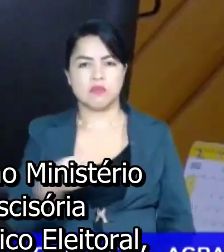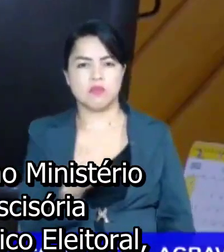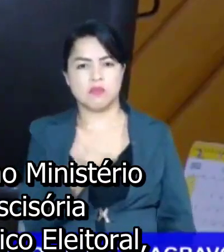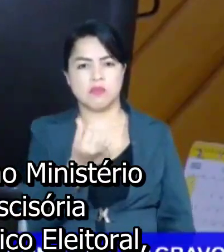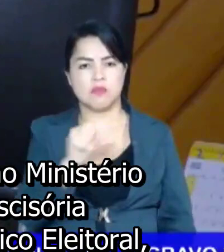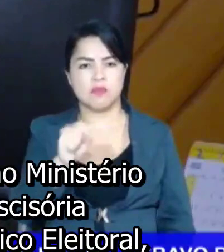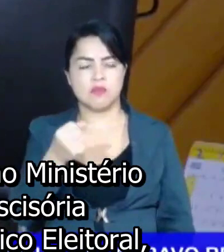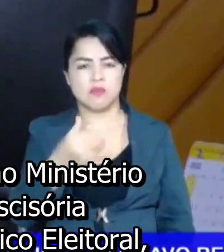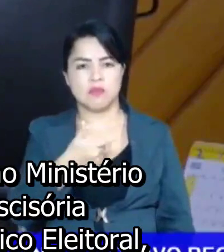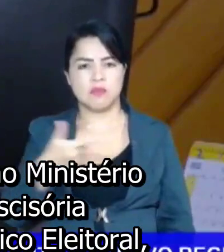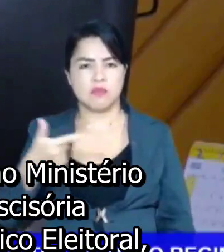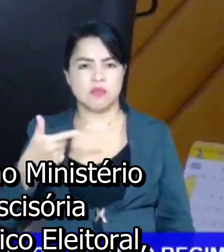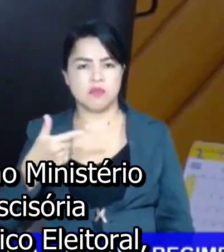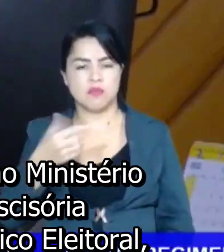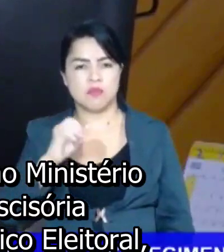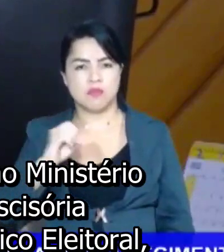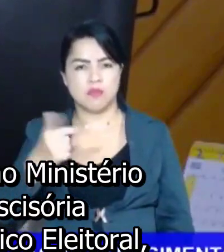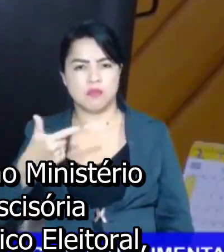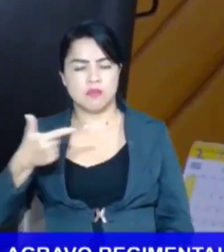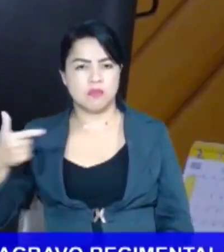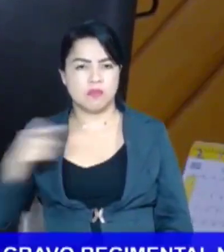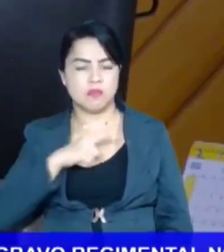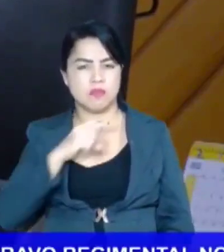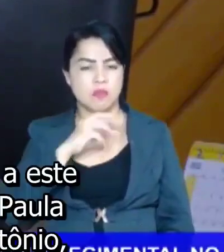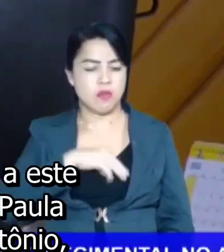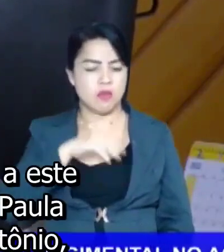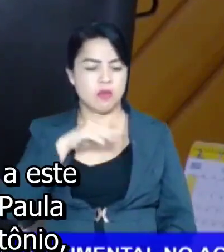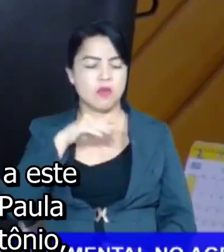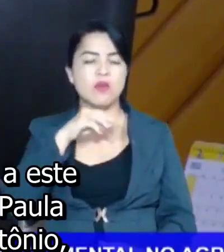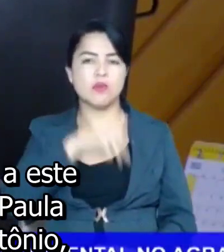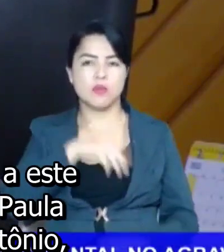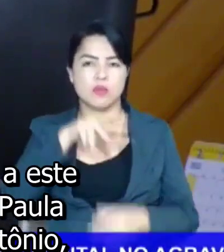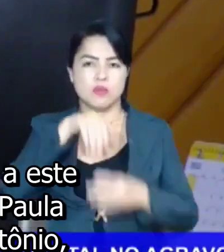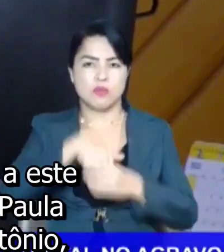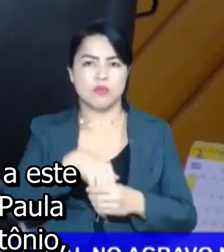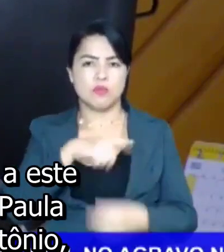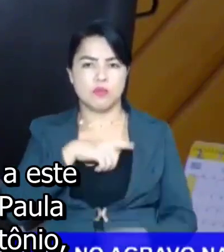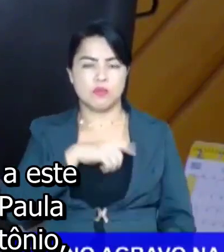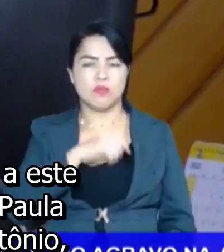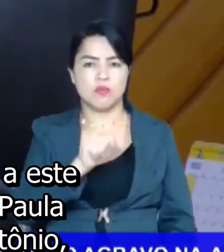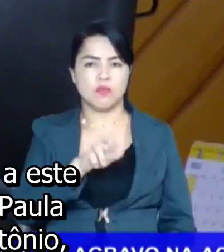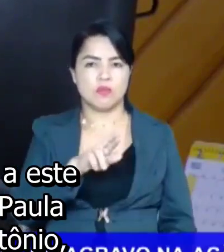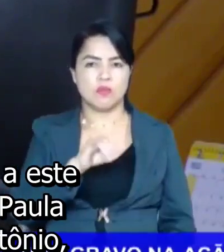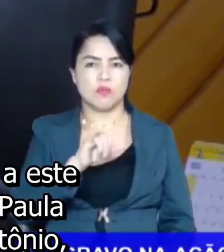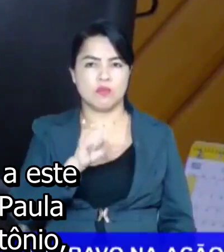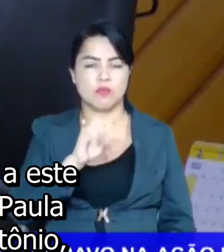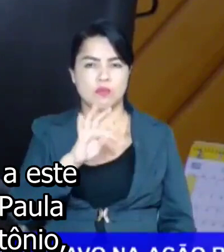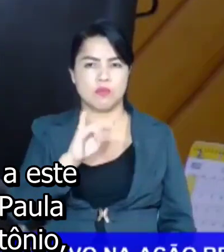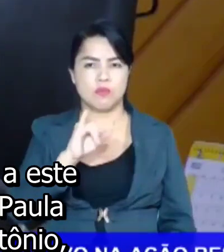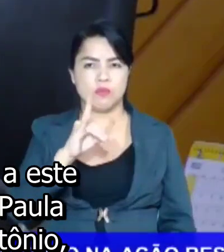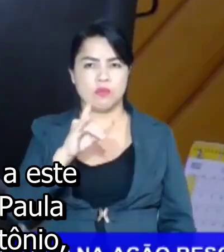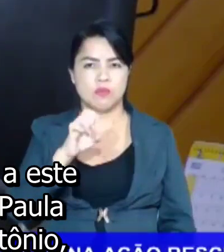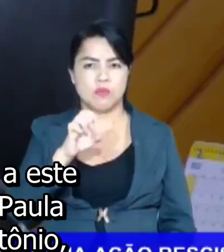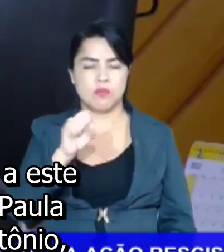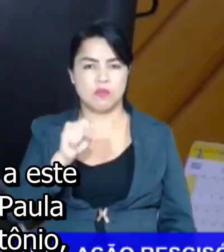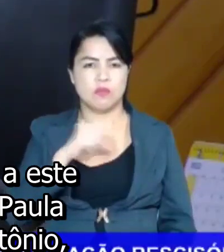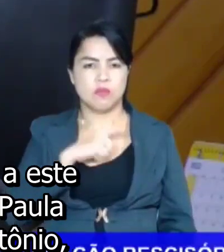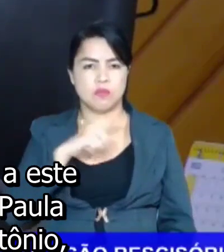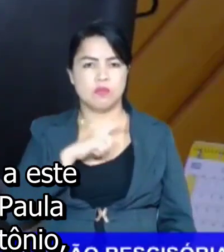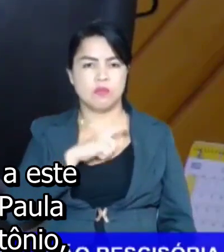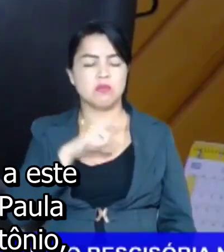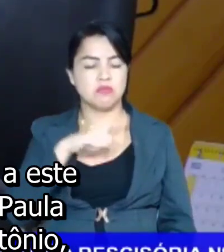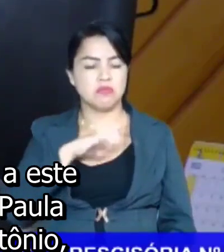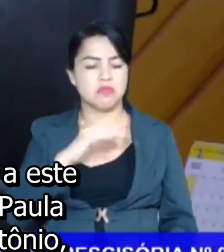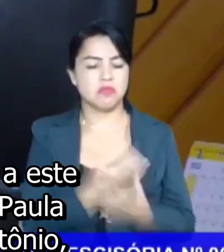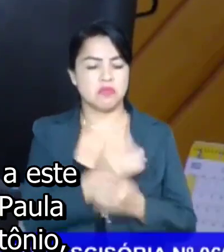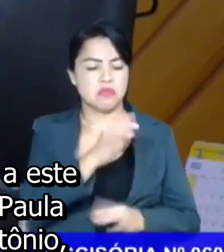de 2022, agravante o Ministério Público Eleitoral e agravado Aristides da Silva Lopes. Comporão este julgamento, além